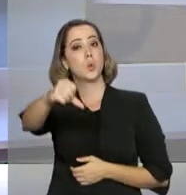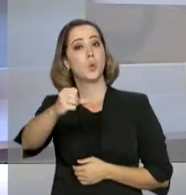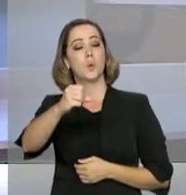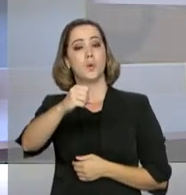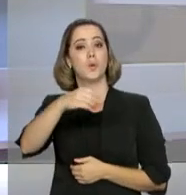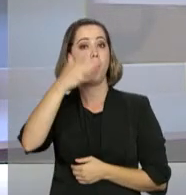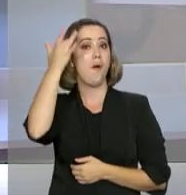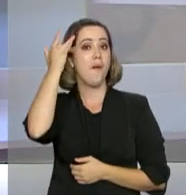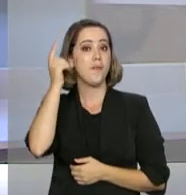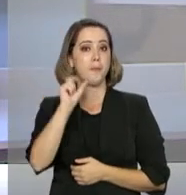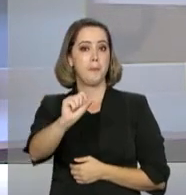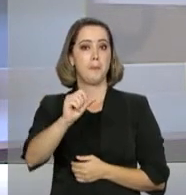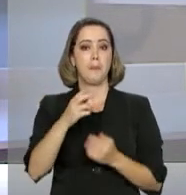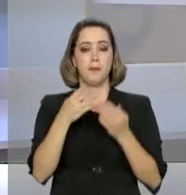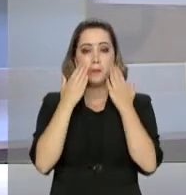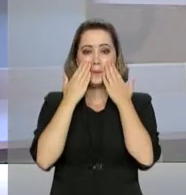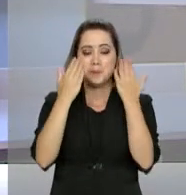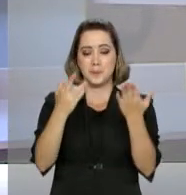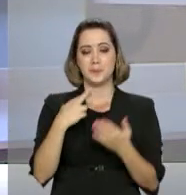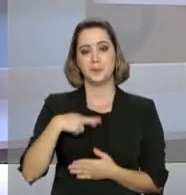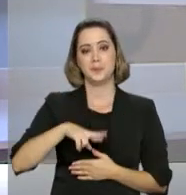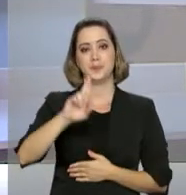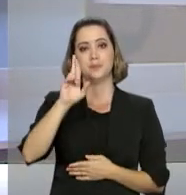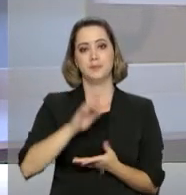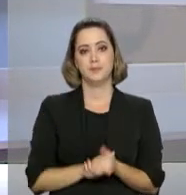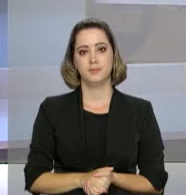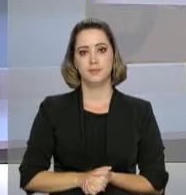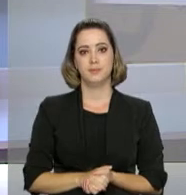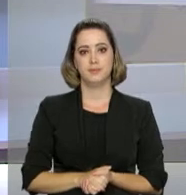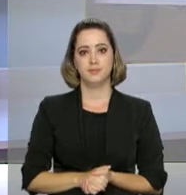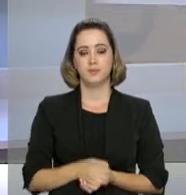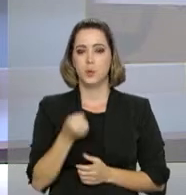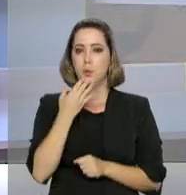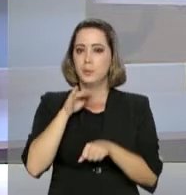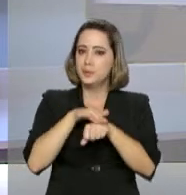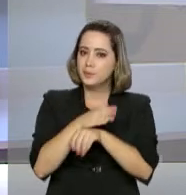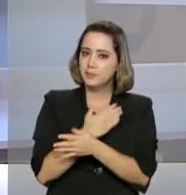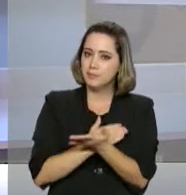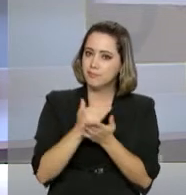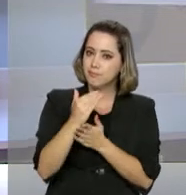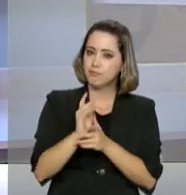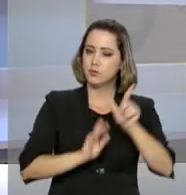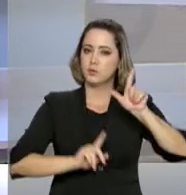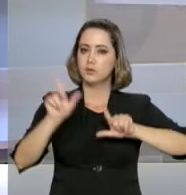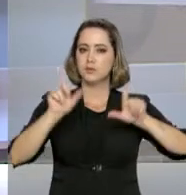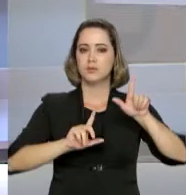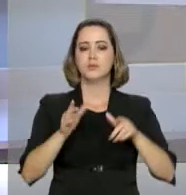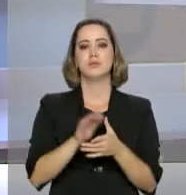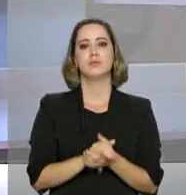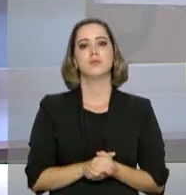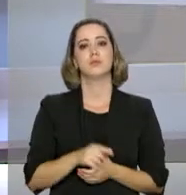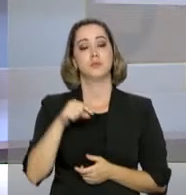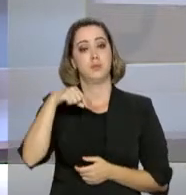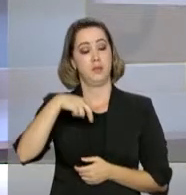às 9 da manhã na primeira edição do Repórter NBR. Uma boa noite para você, continue